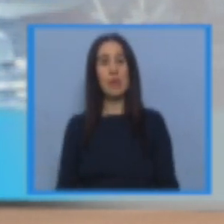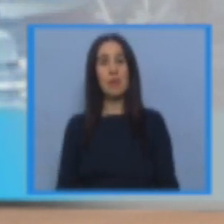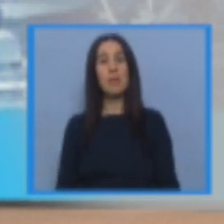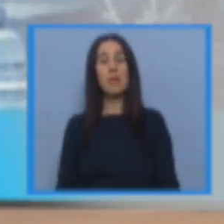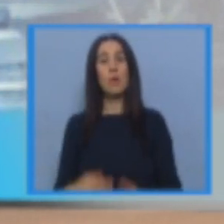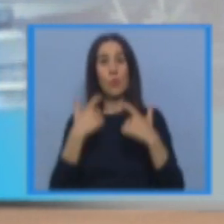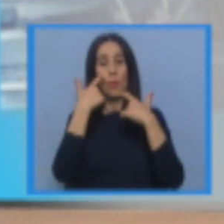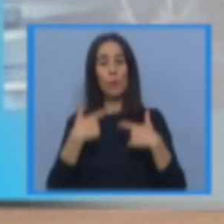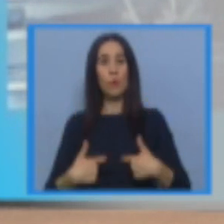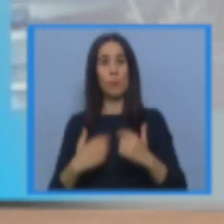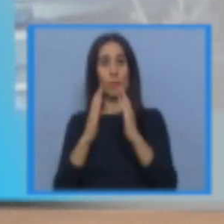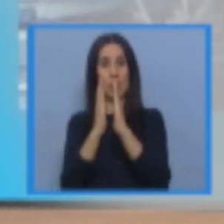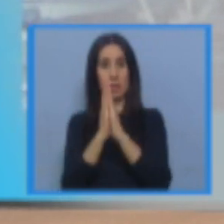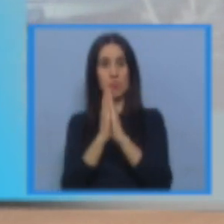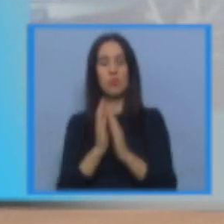do Corpo de Deus,